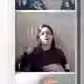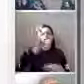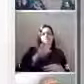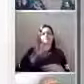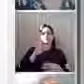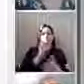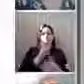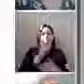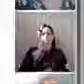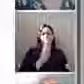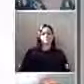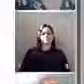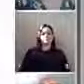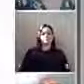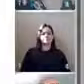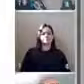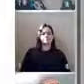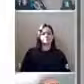se seguem.